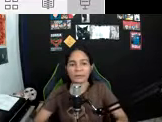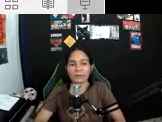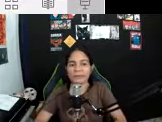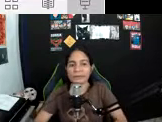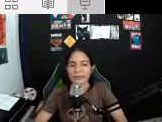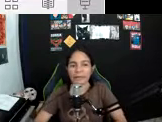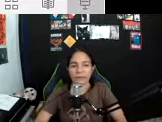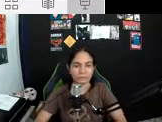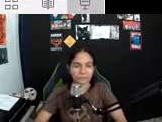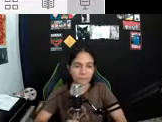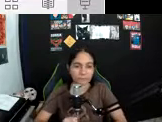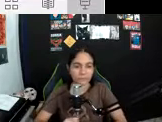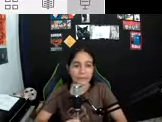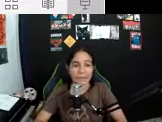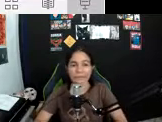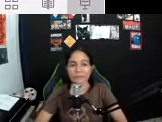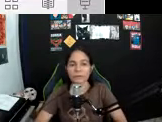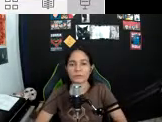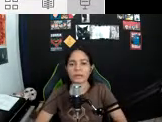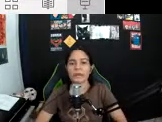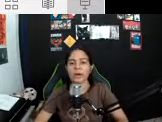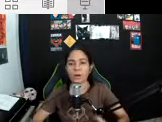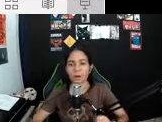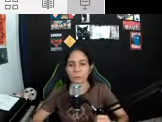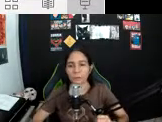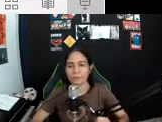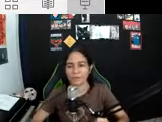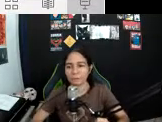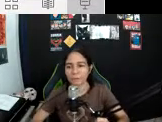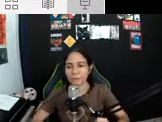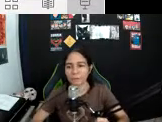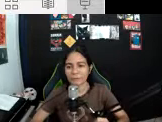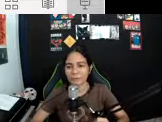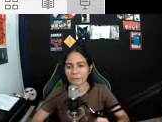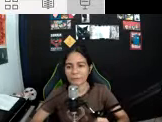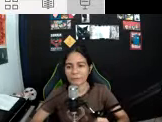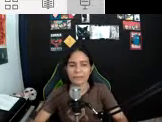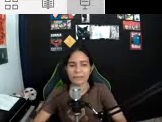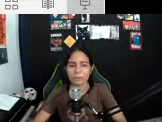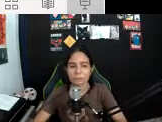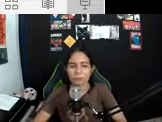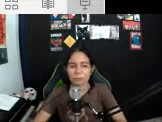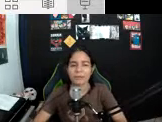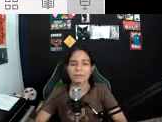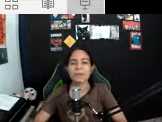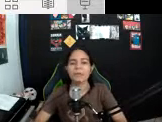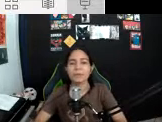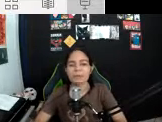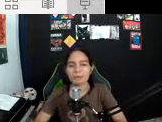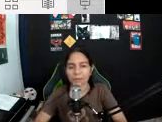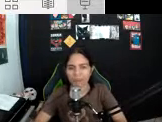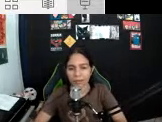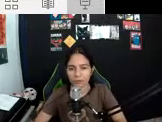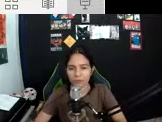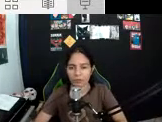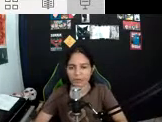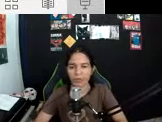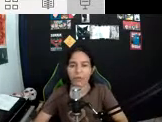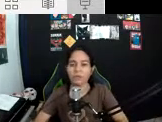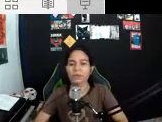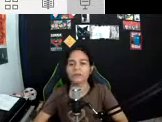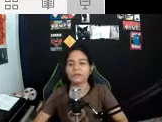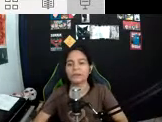No artigo 27, executar ou participar da assistência à saúde sem o consentimento